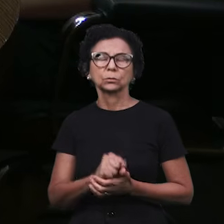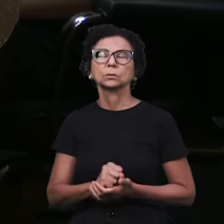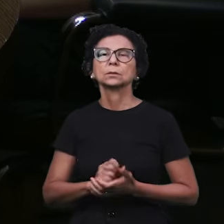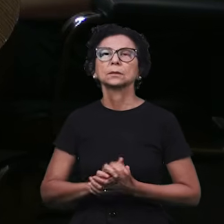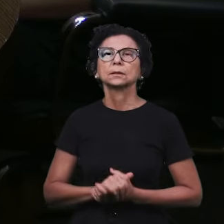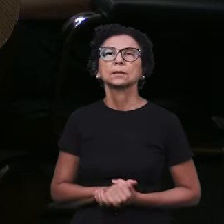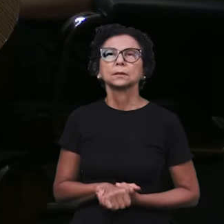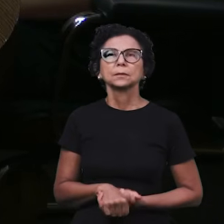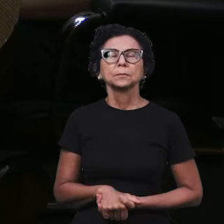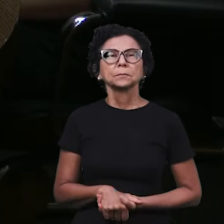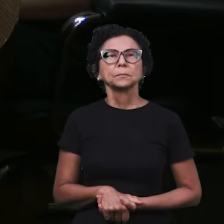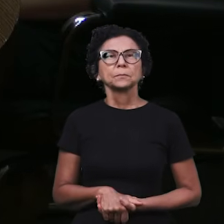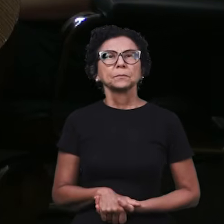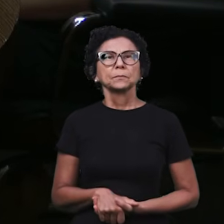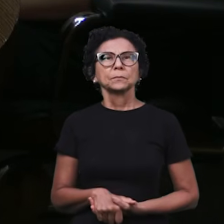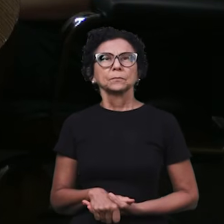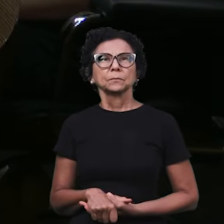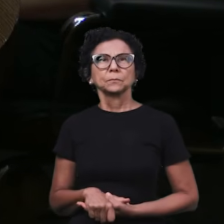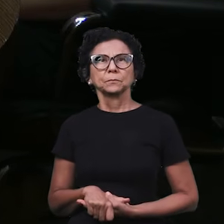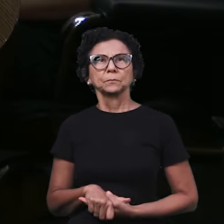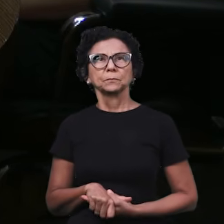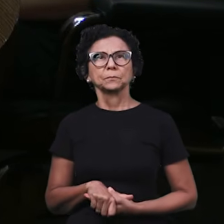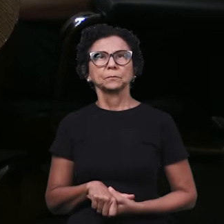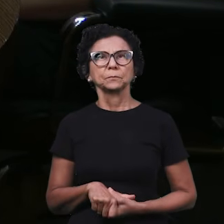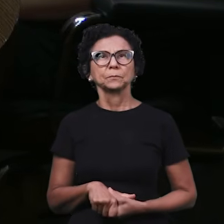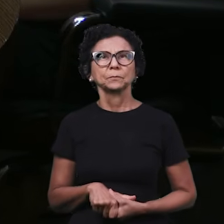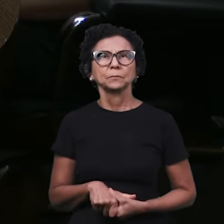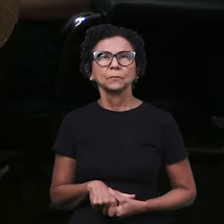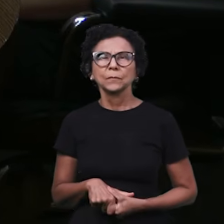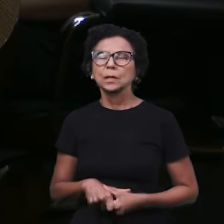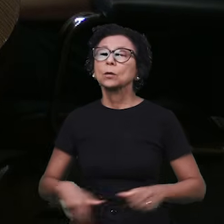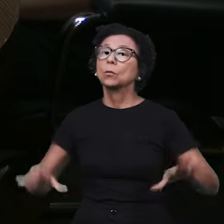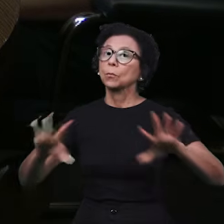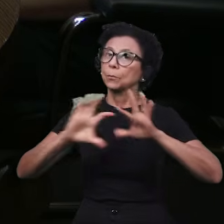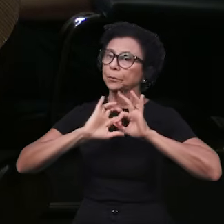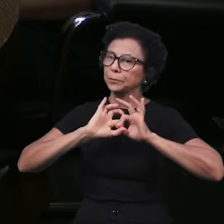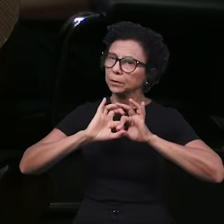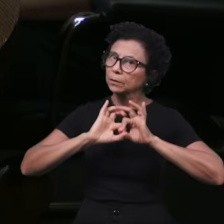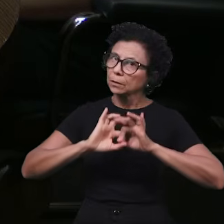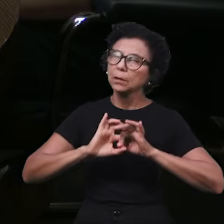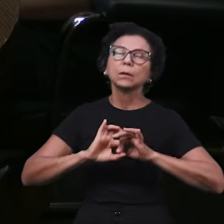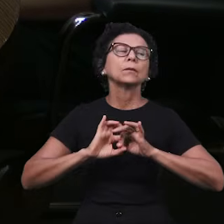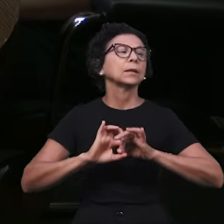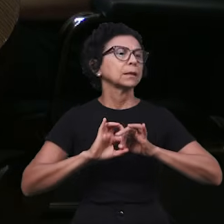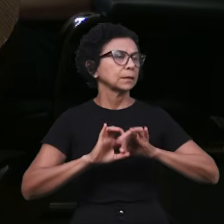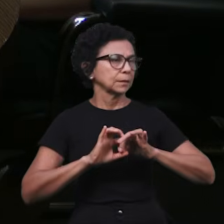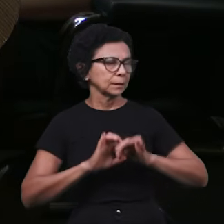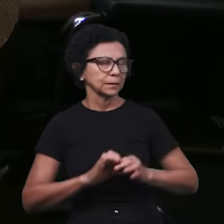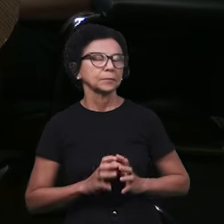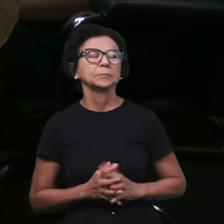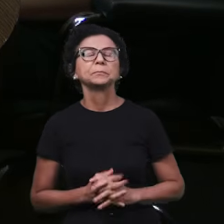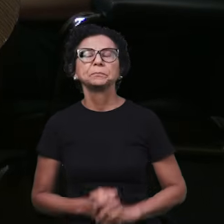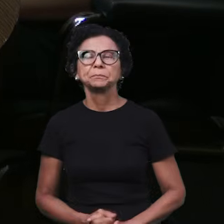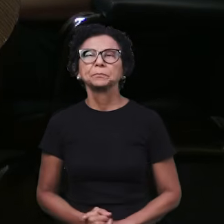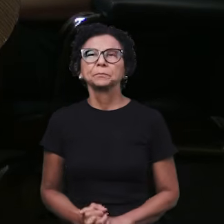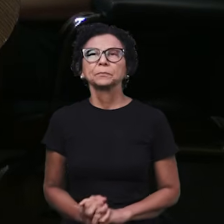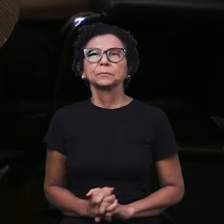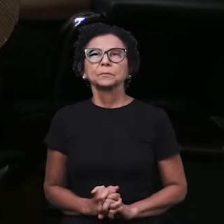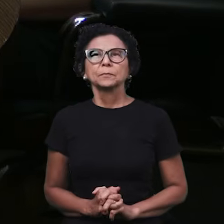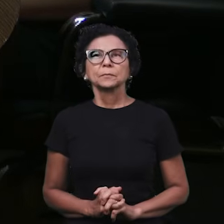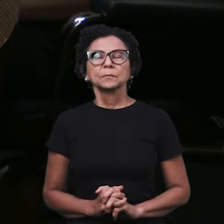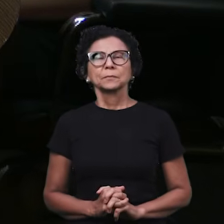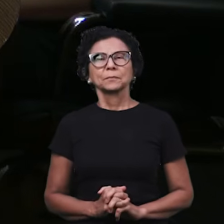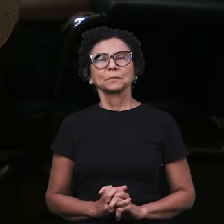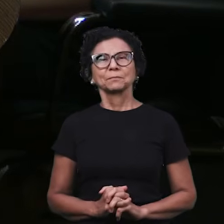se o irmão não lembrar disso tudo, comunhão. Comunhão, exatamente. Resume isso tudo, comunhão, né? Exatamente. E aí agora vem falando